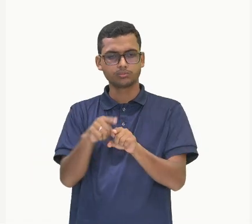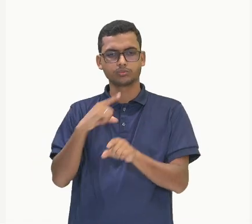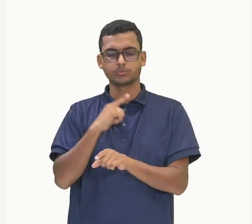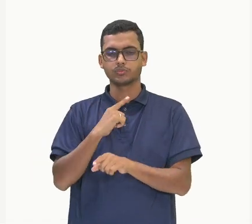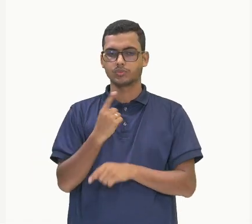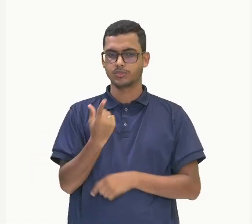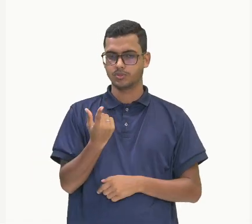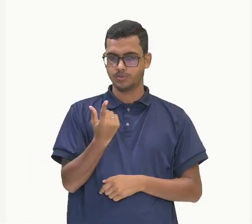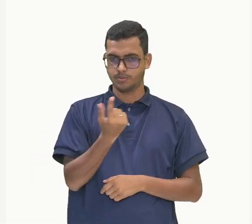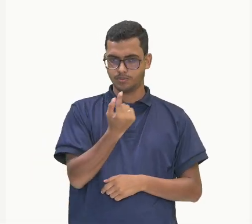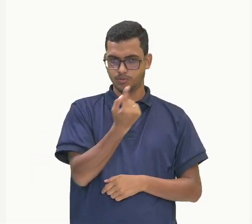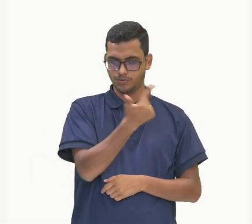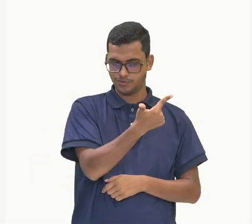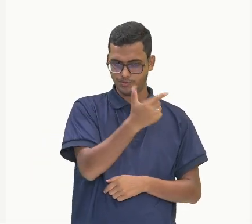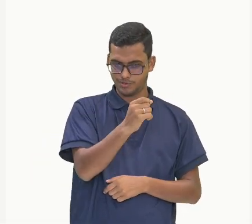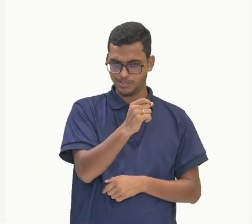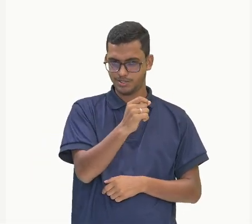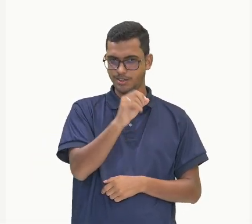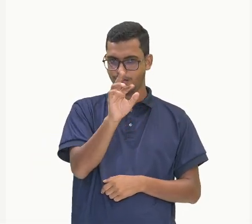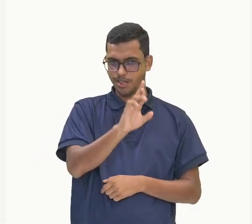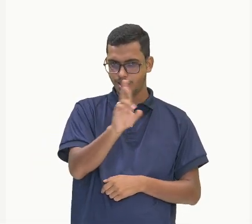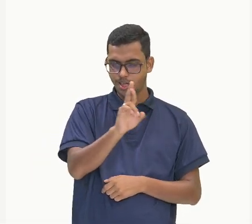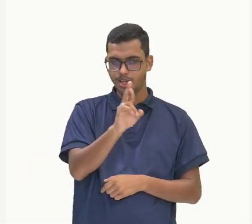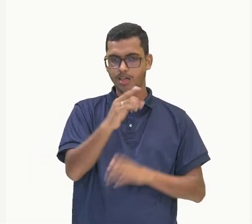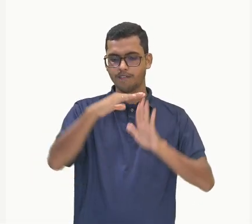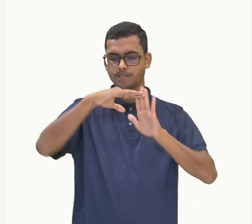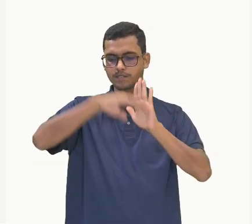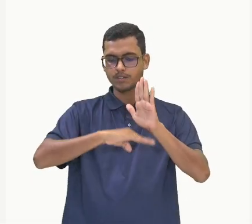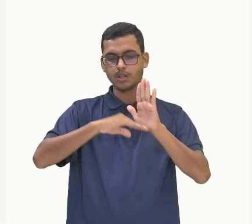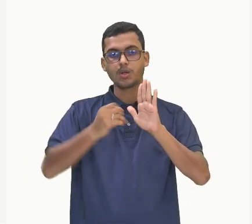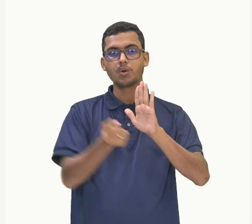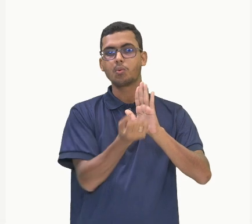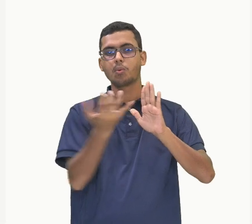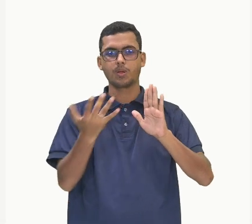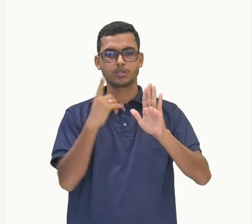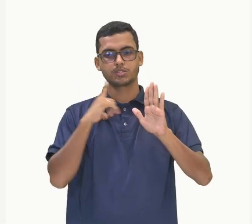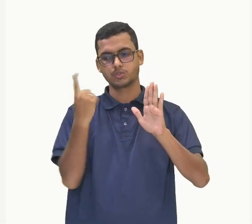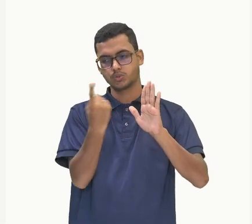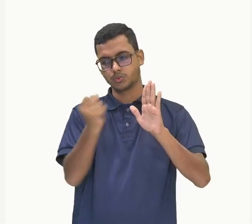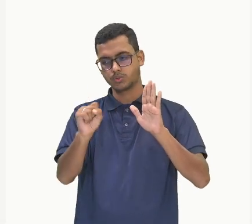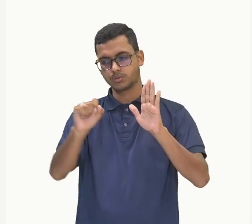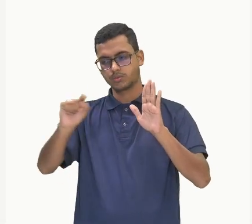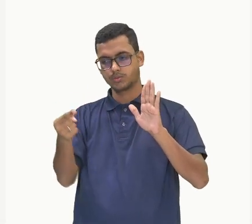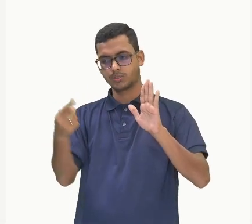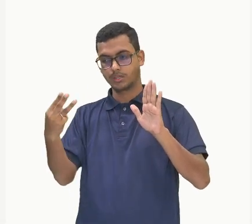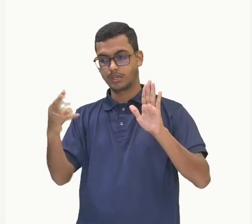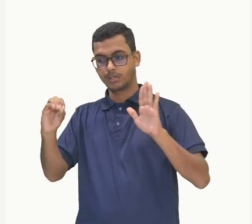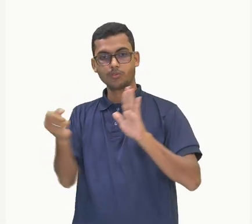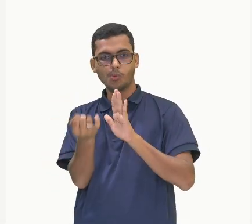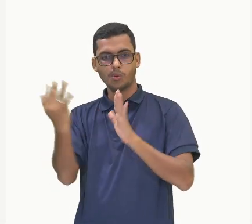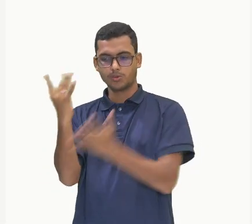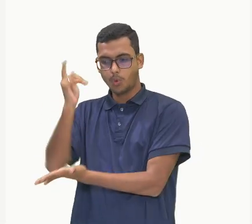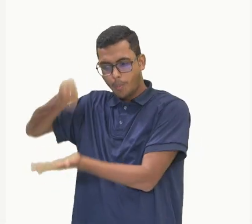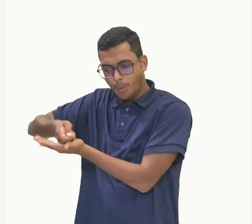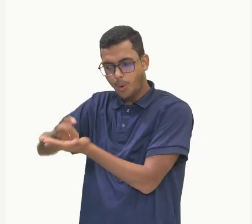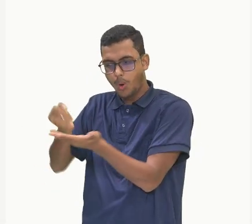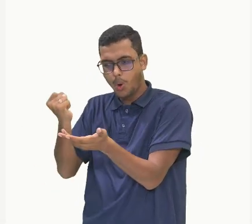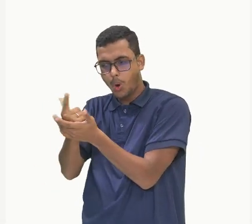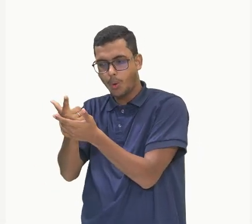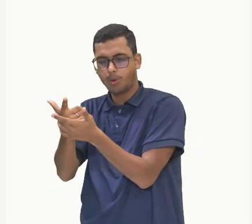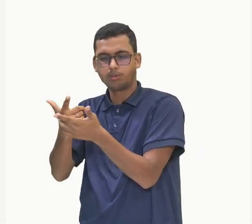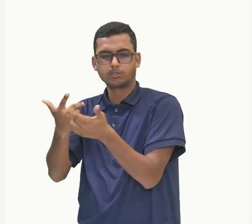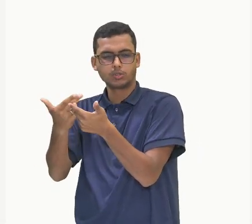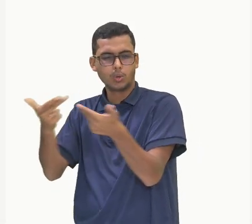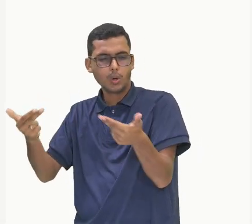retirar dos R$ 20. Então, R$ 20 menos 18,30, que é o que ela gastou, eu vou fazer a conta lá,